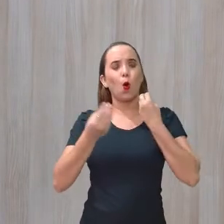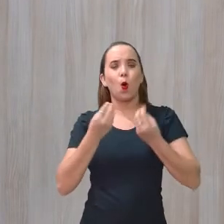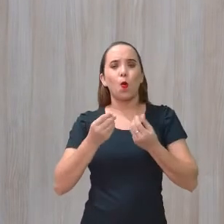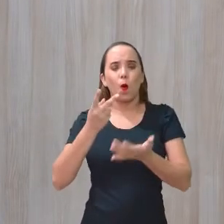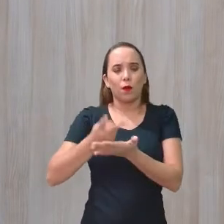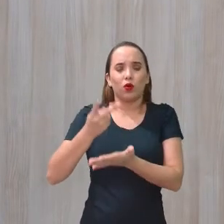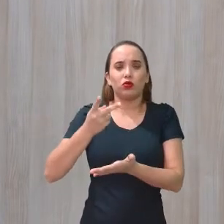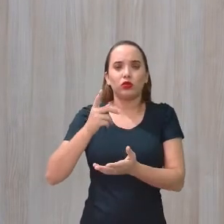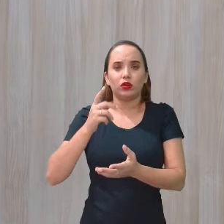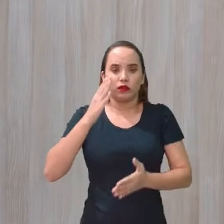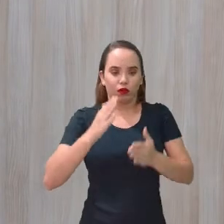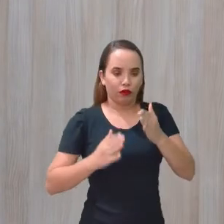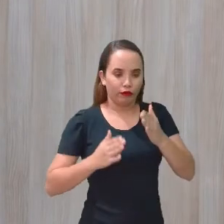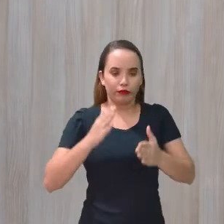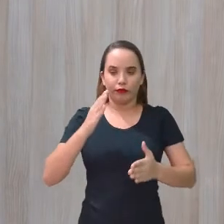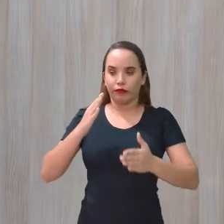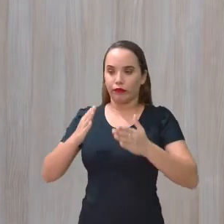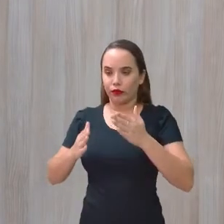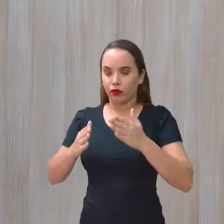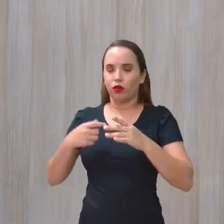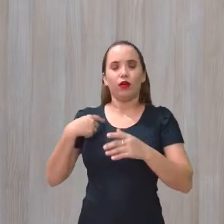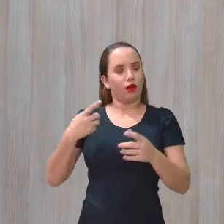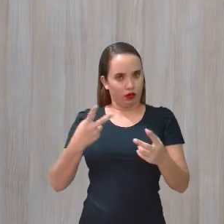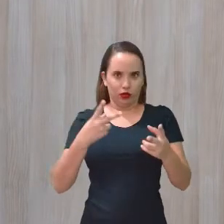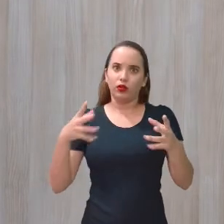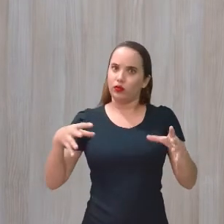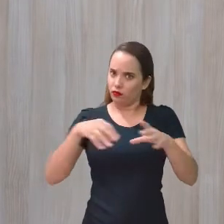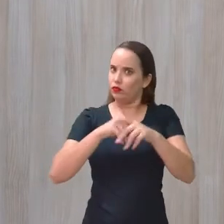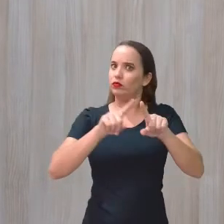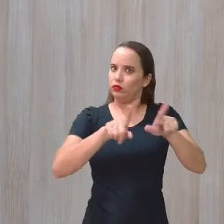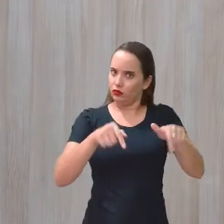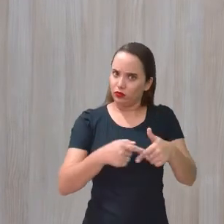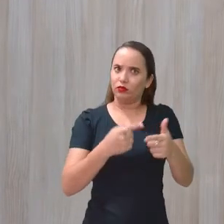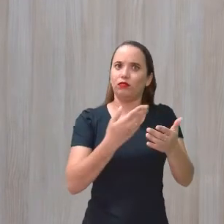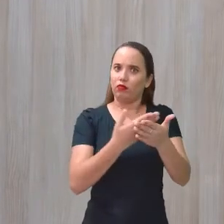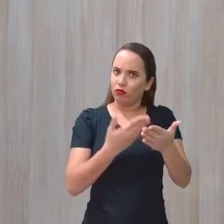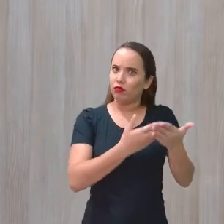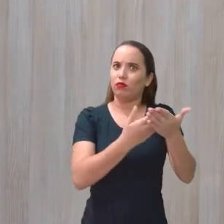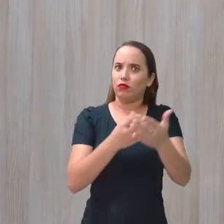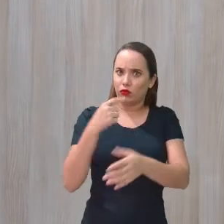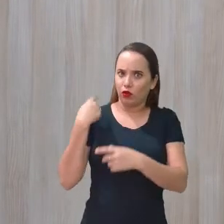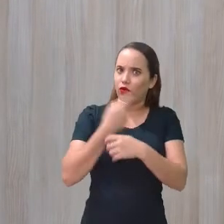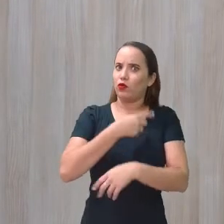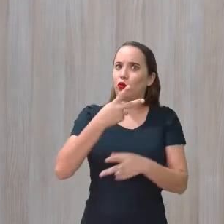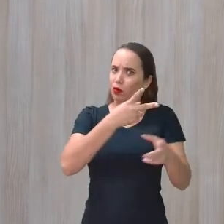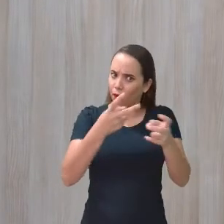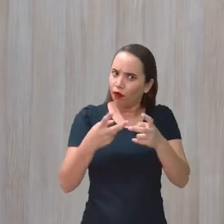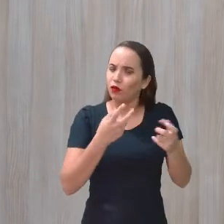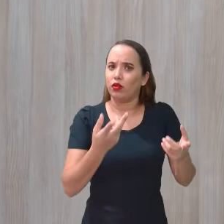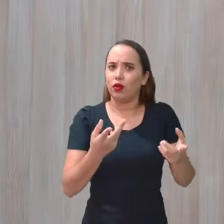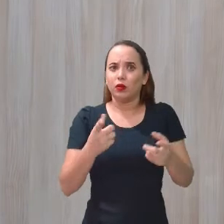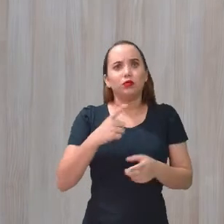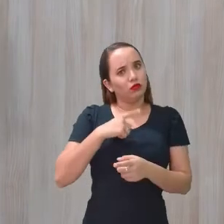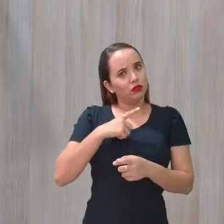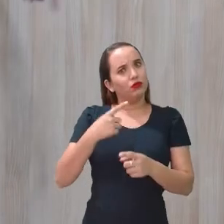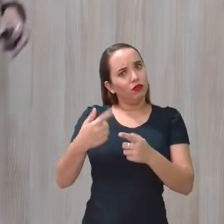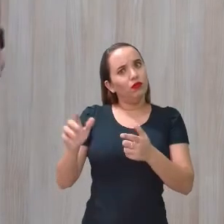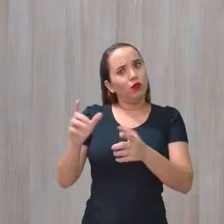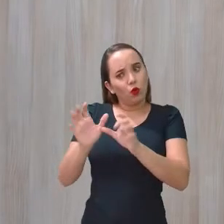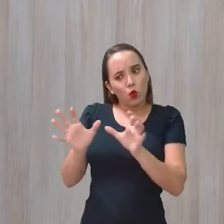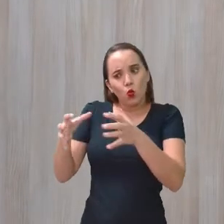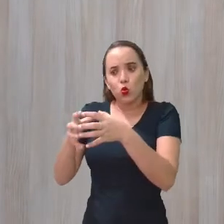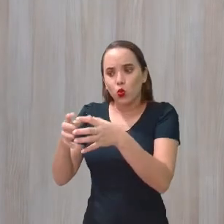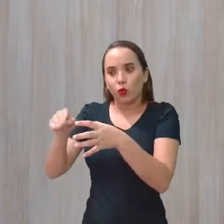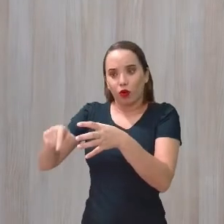muito mecânica e a gente vê na sala, né? Ou seja, aquele pequeno grupo que compreendeu a técnica e aquela grande parte que